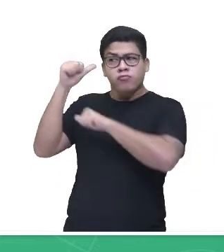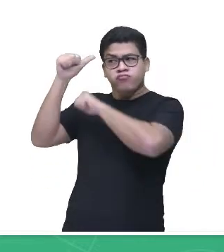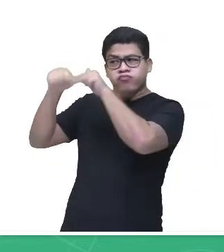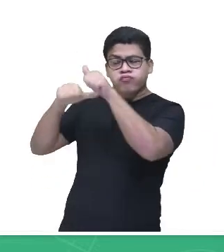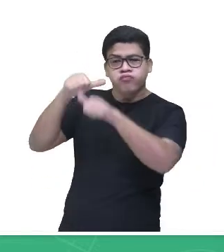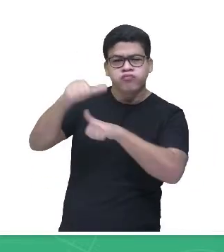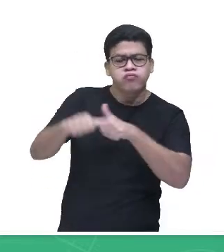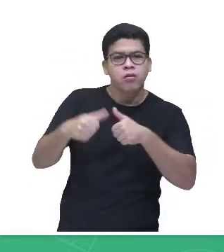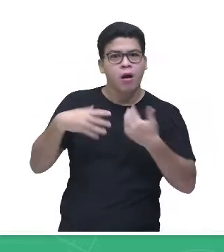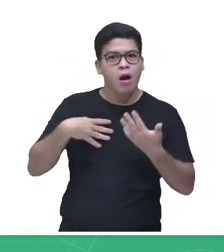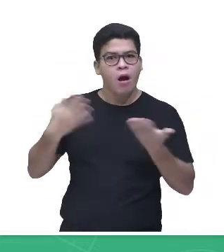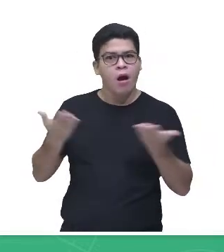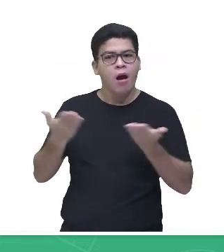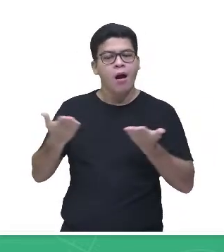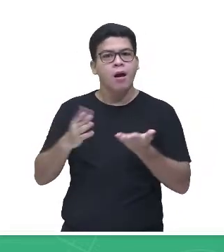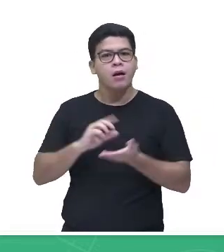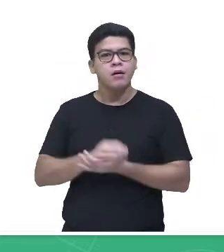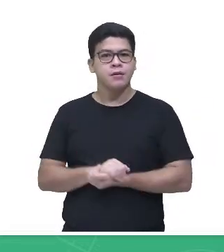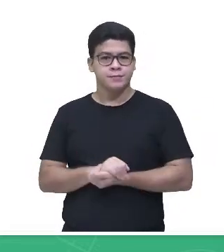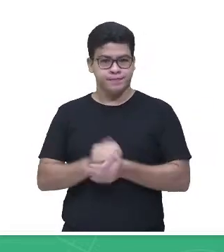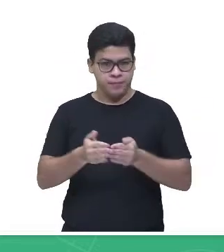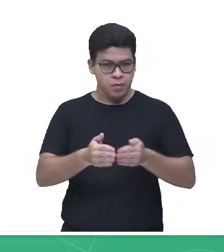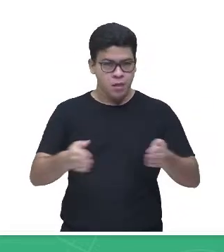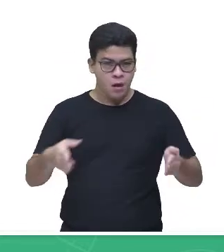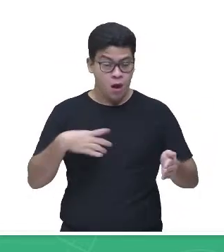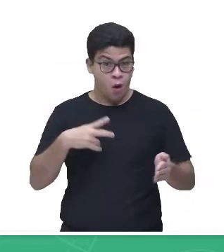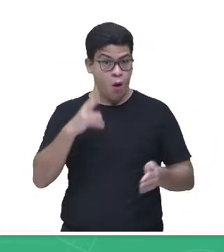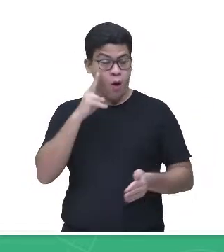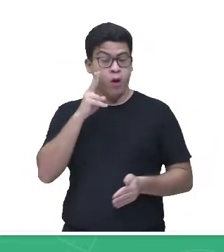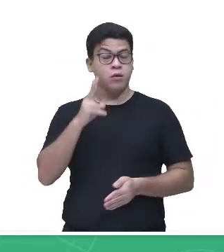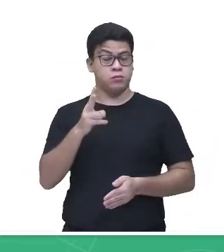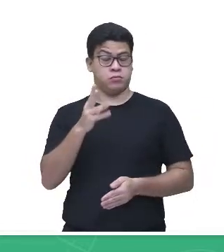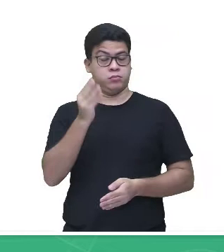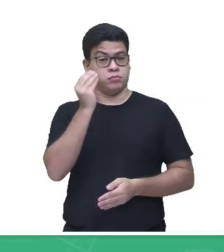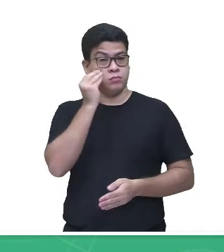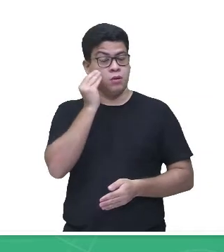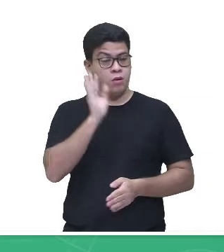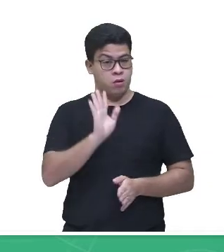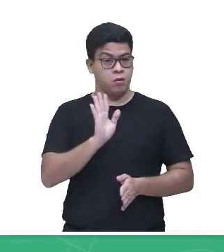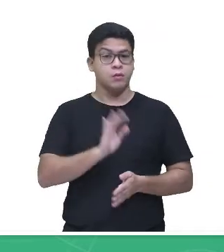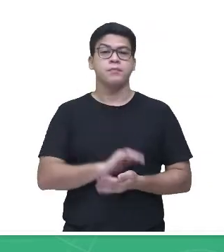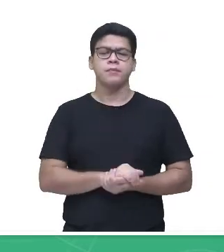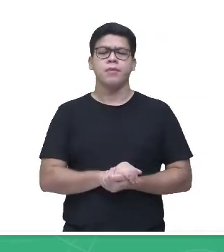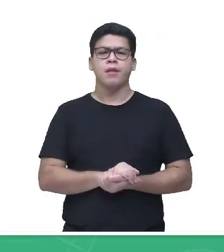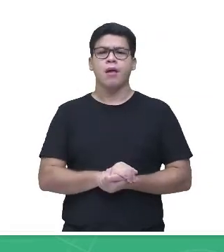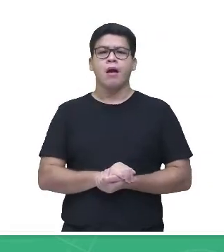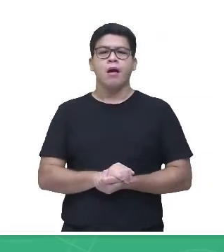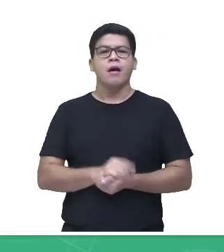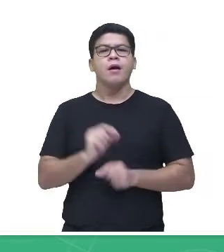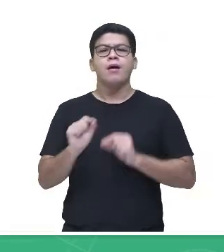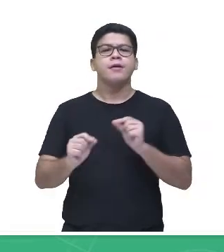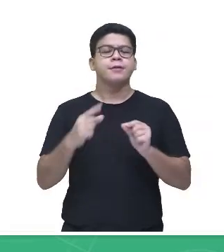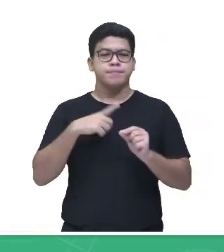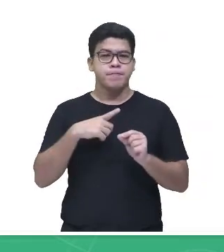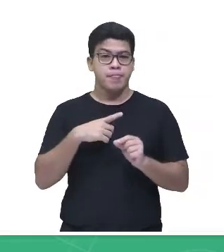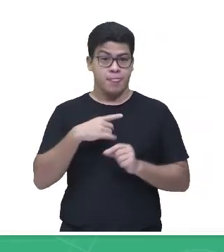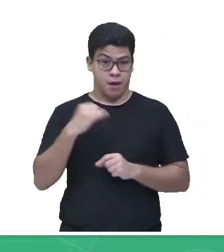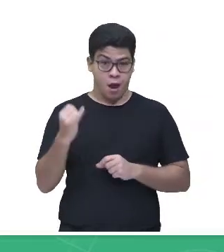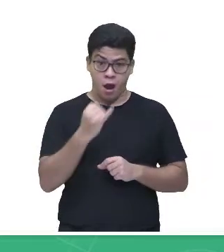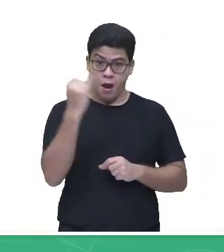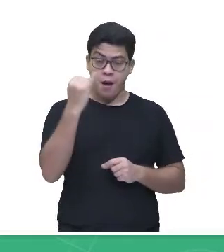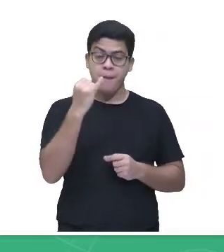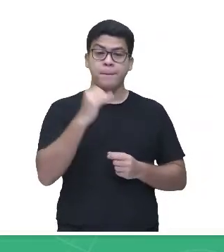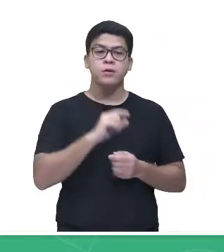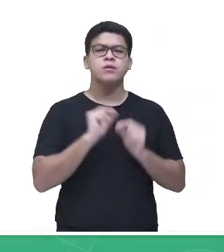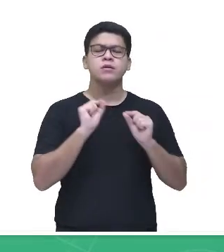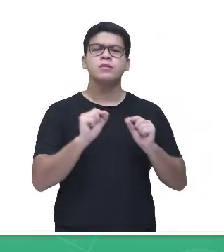Que trouxeram grandes mudanças. Vejam bem, gente, olha só, antes de nós começarmos a esse texto, é importante que vocês